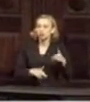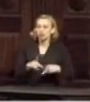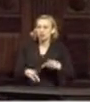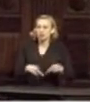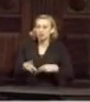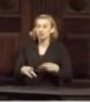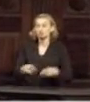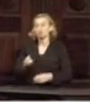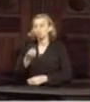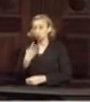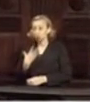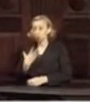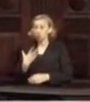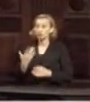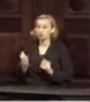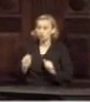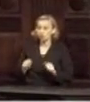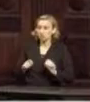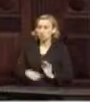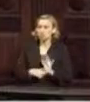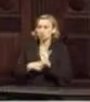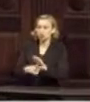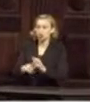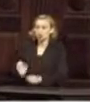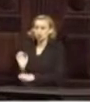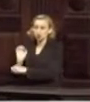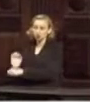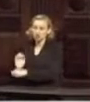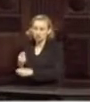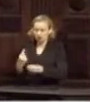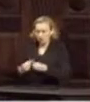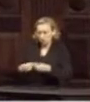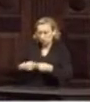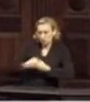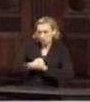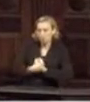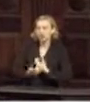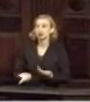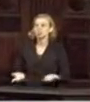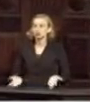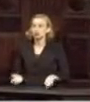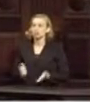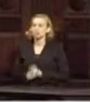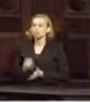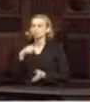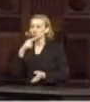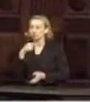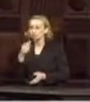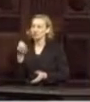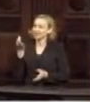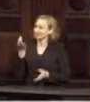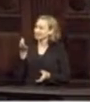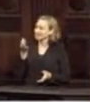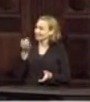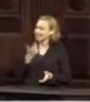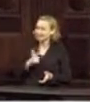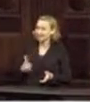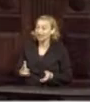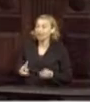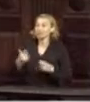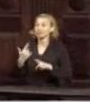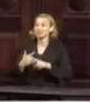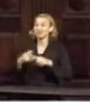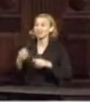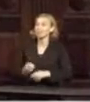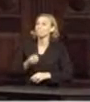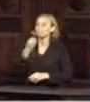que pode ser compartilhada pelo Estado e pelos municípios e que, sem dúvida nenhuma, será uma referência para todo o